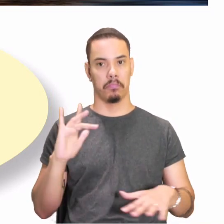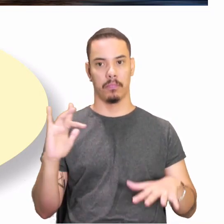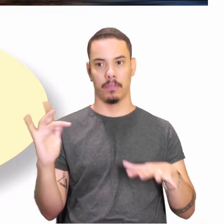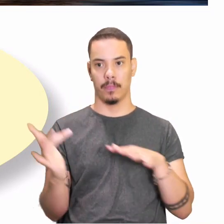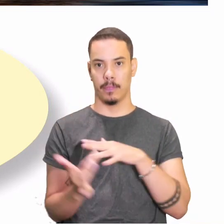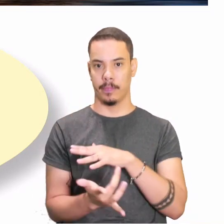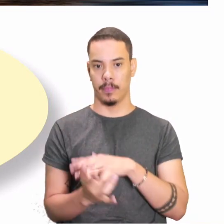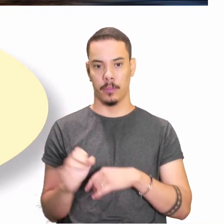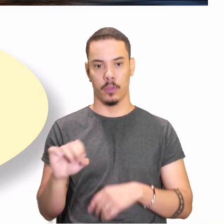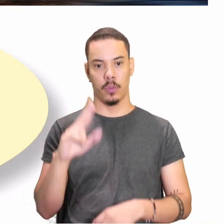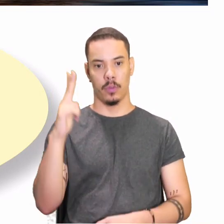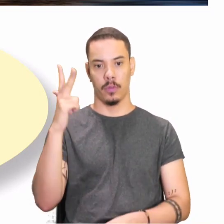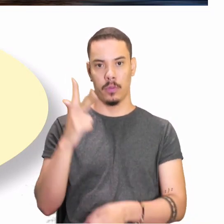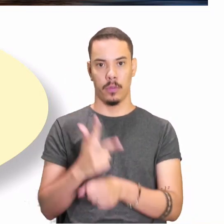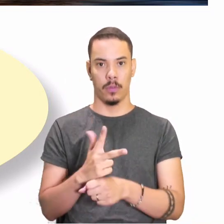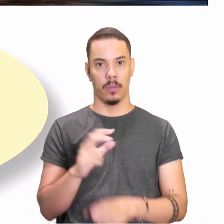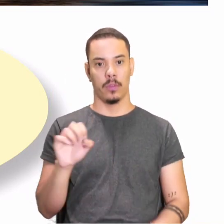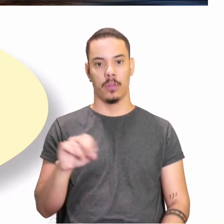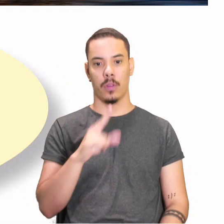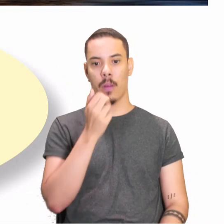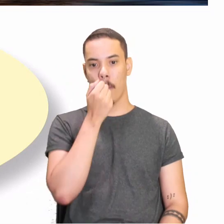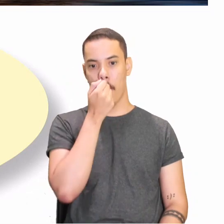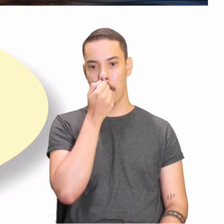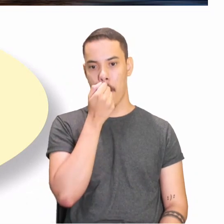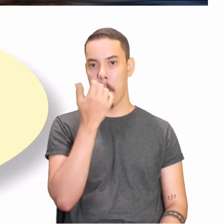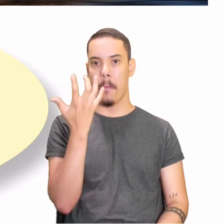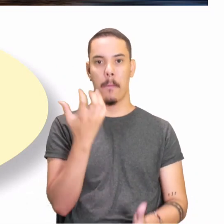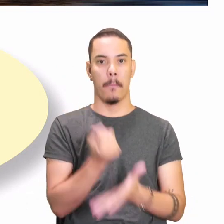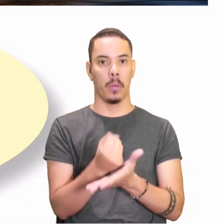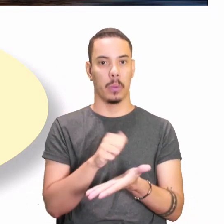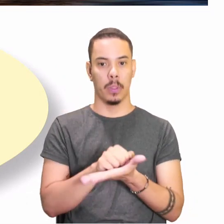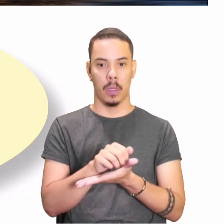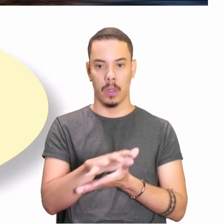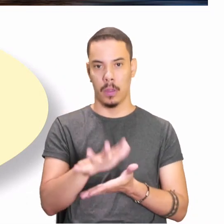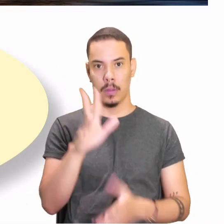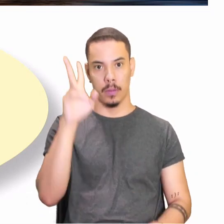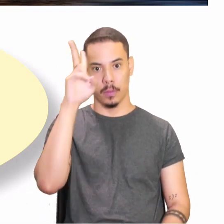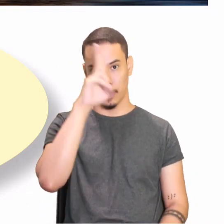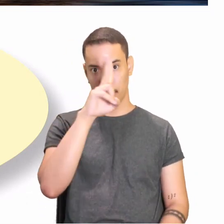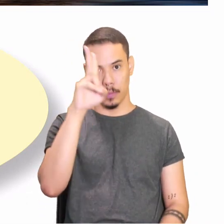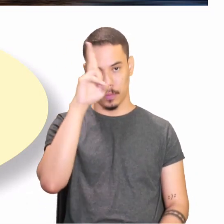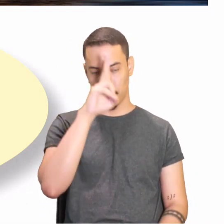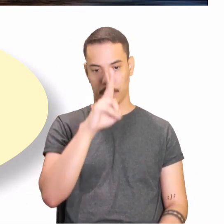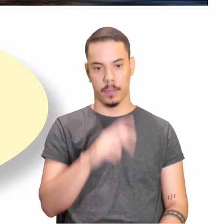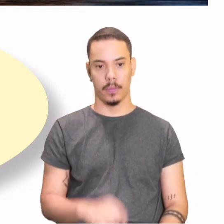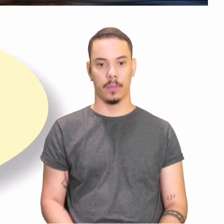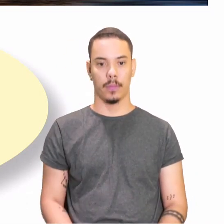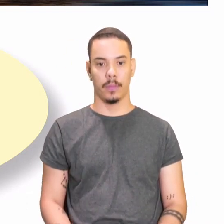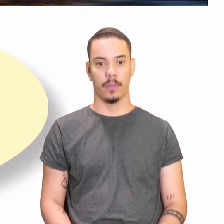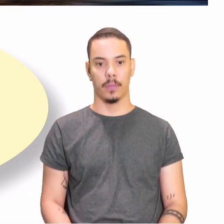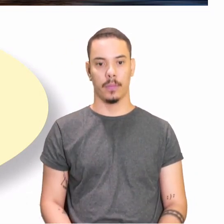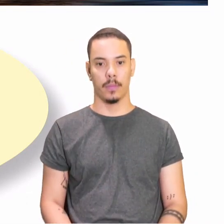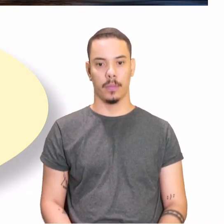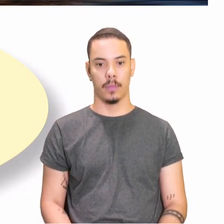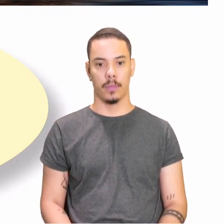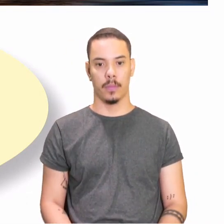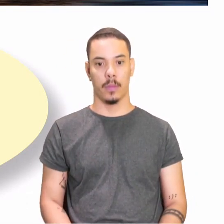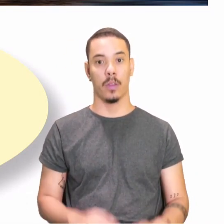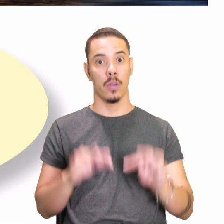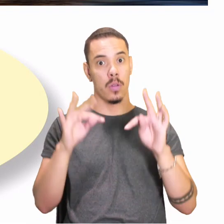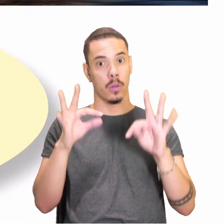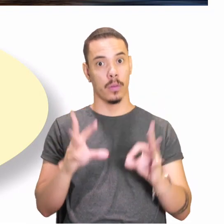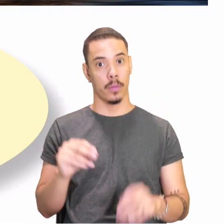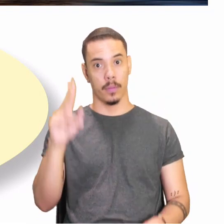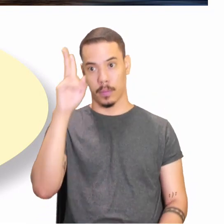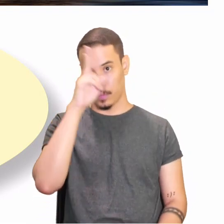social, ou num vídeo, ou num áudio, ou num podcast, né? Narrando, contando em áudio. 2. Todas as